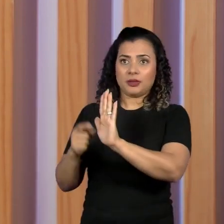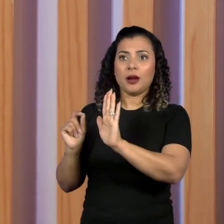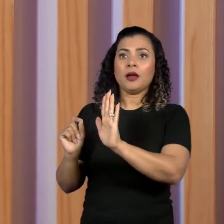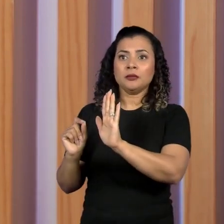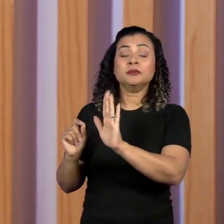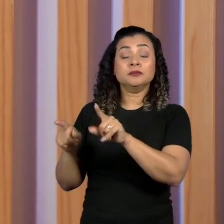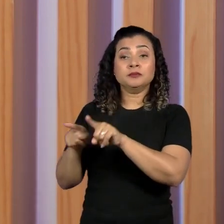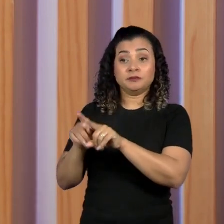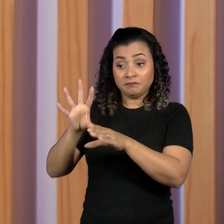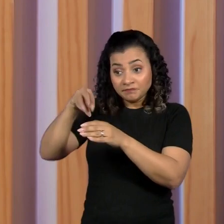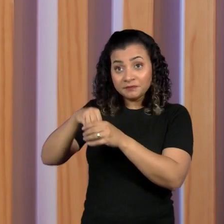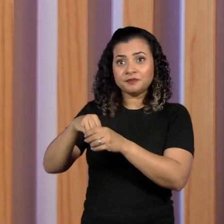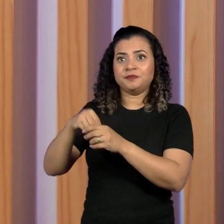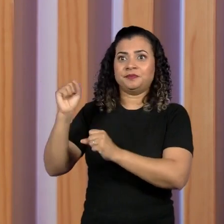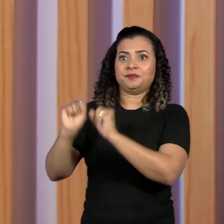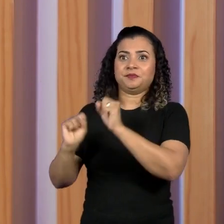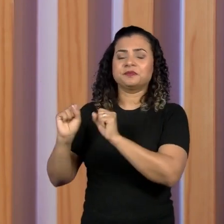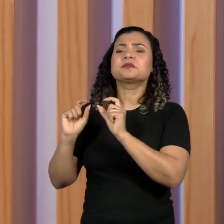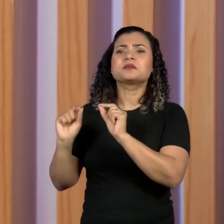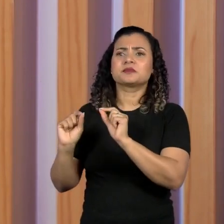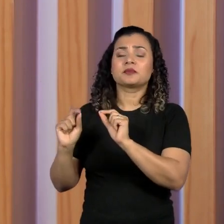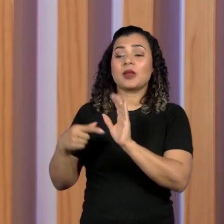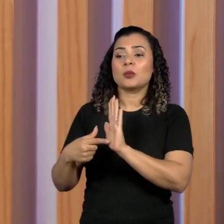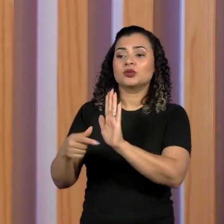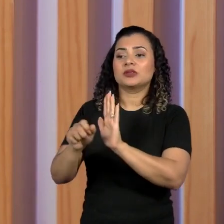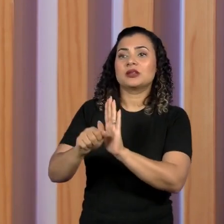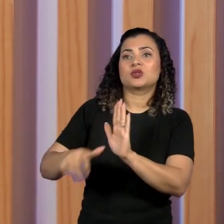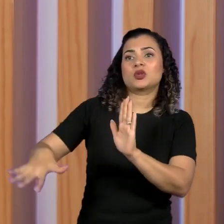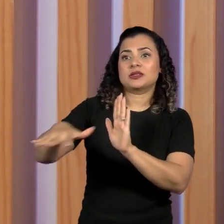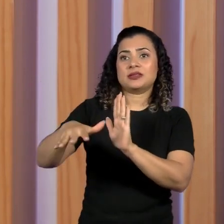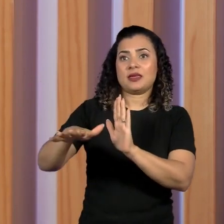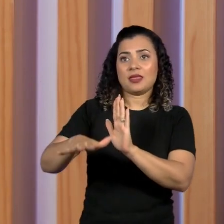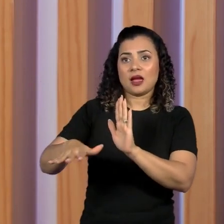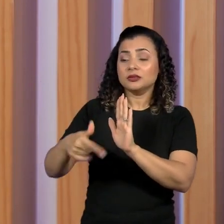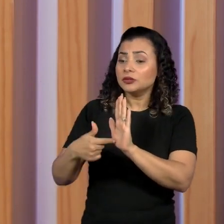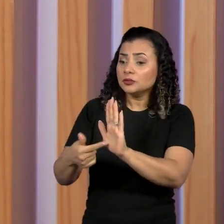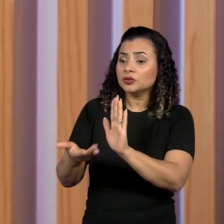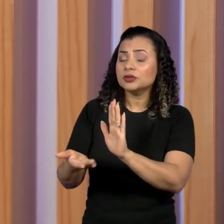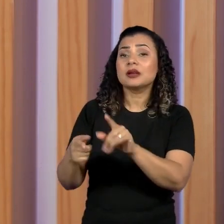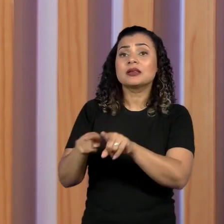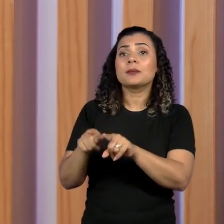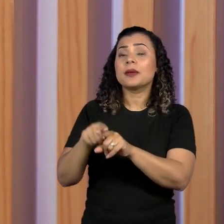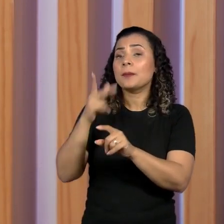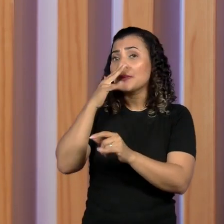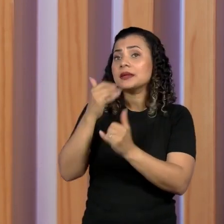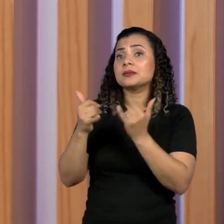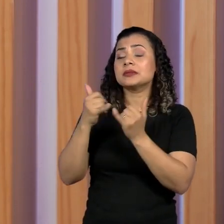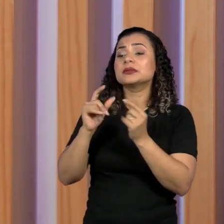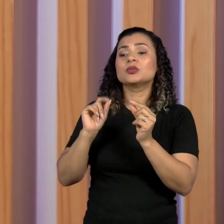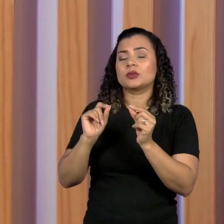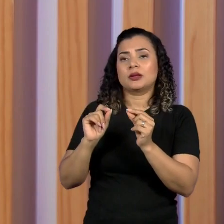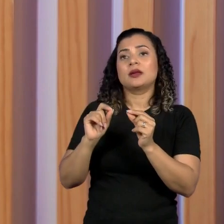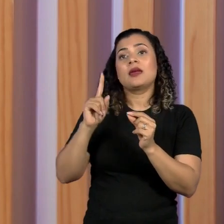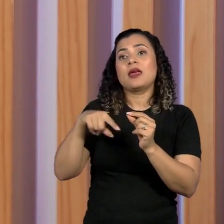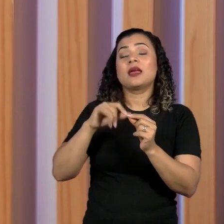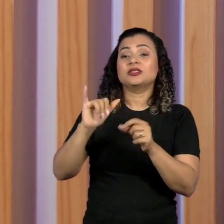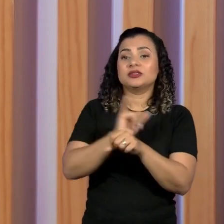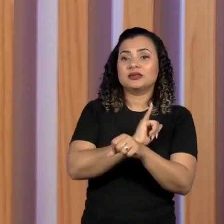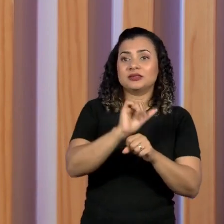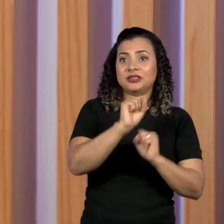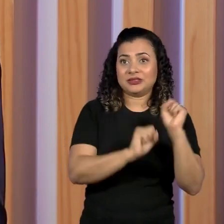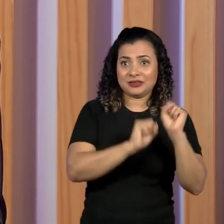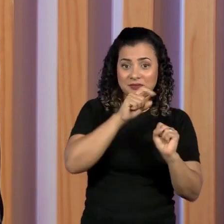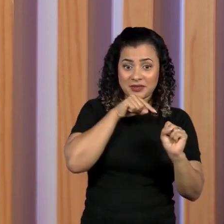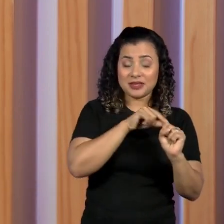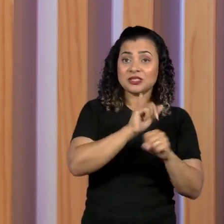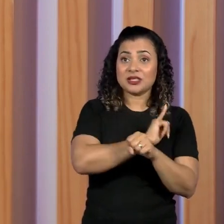que a cooperativa presta para a sociedade e também está muito próxima da estratégia da empresa. Então, a empresa consegue usar a